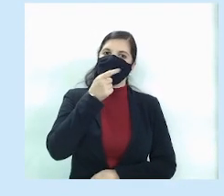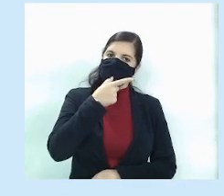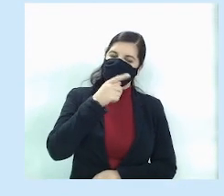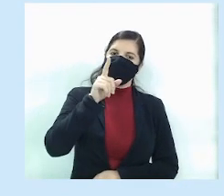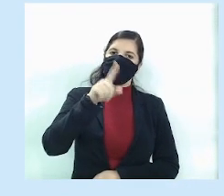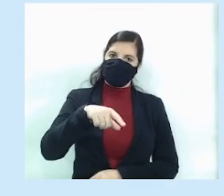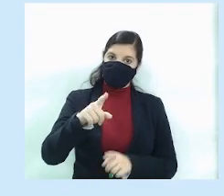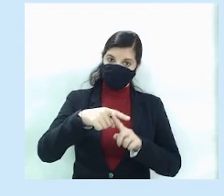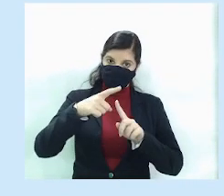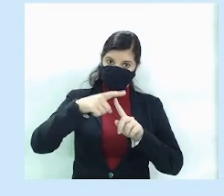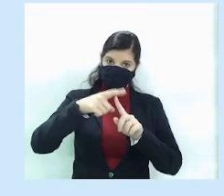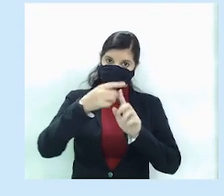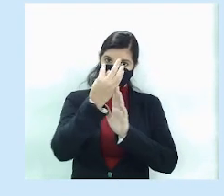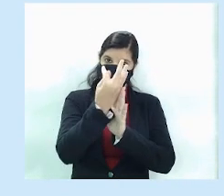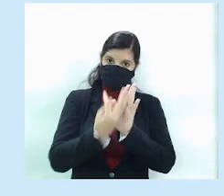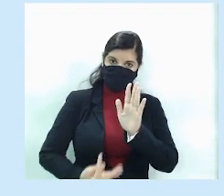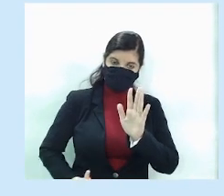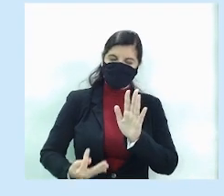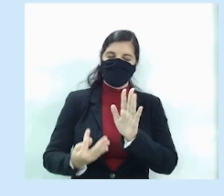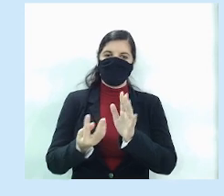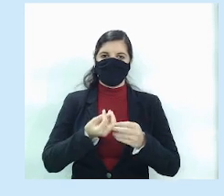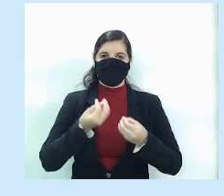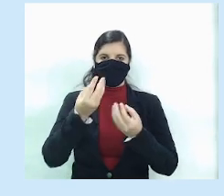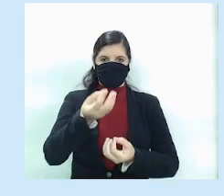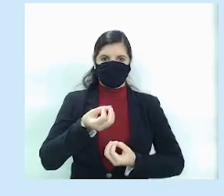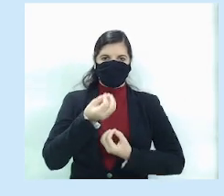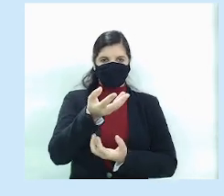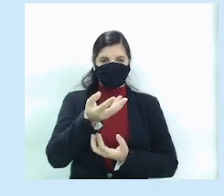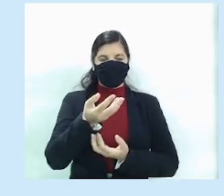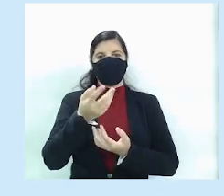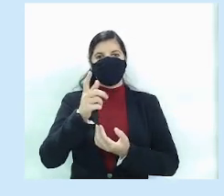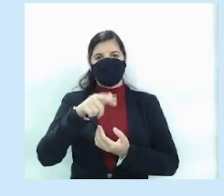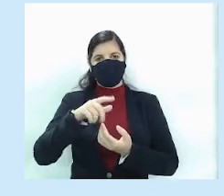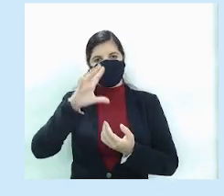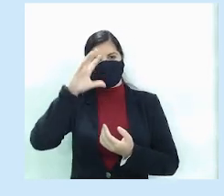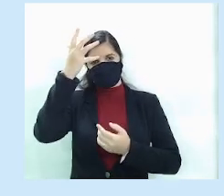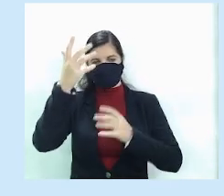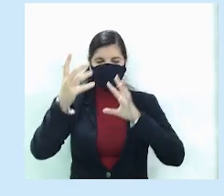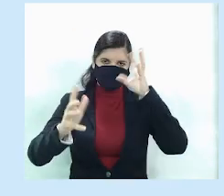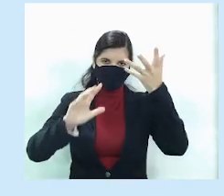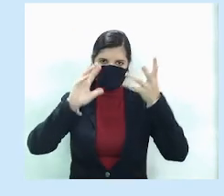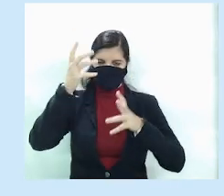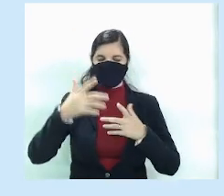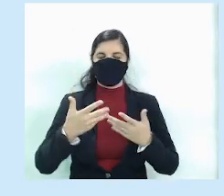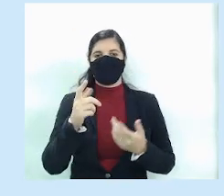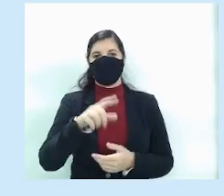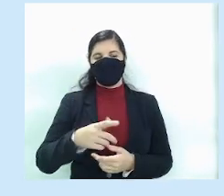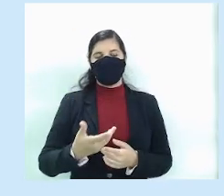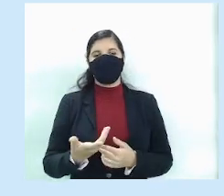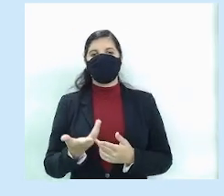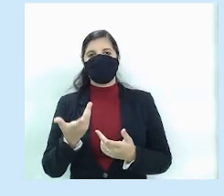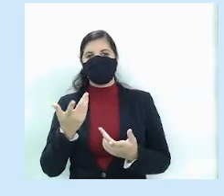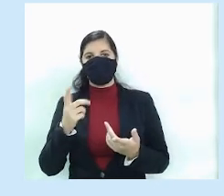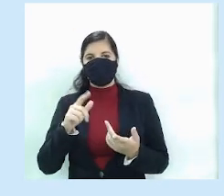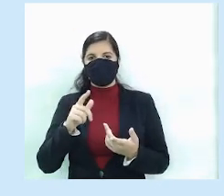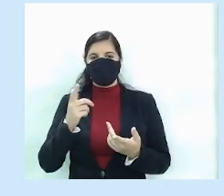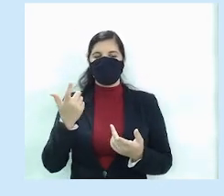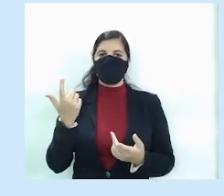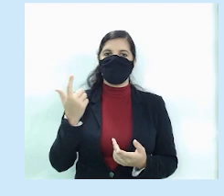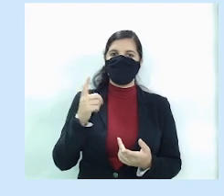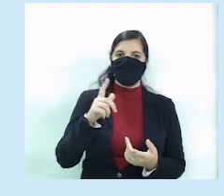gênero textual que traz, normalmente, essas situações que são situações meio